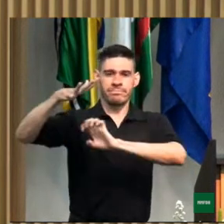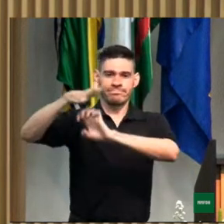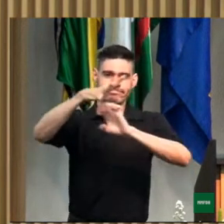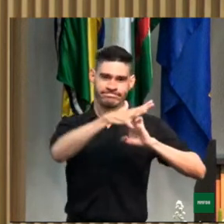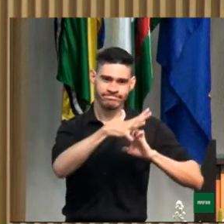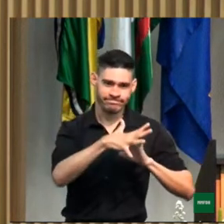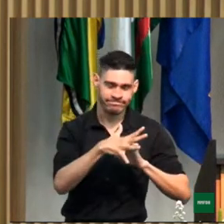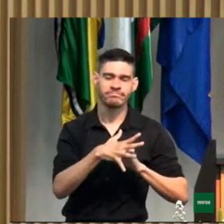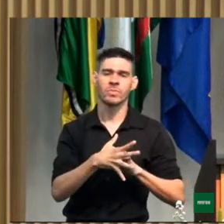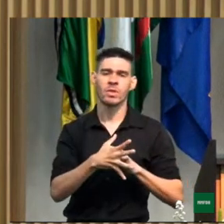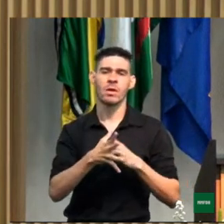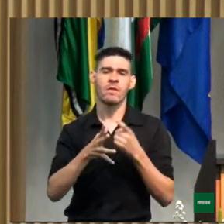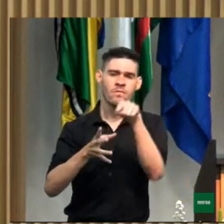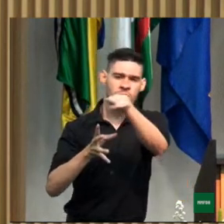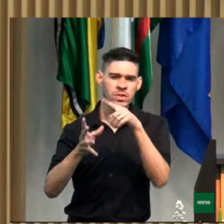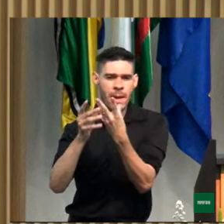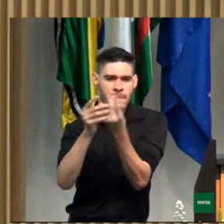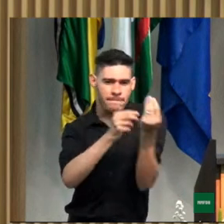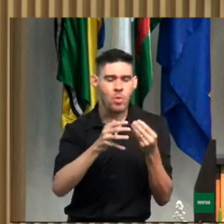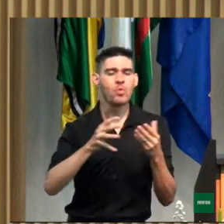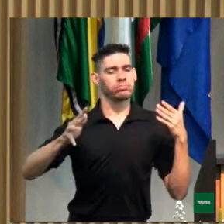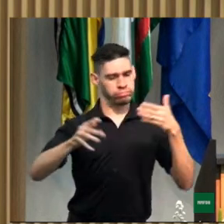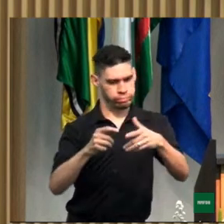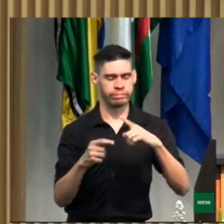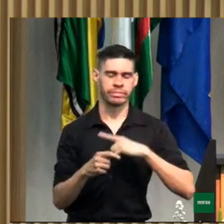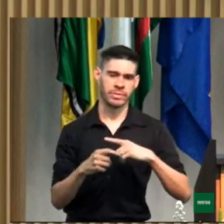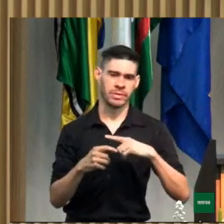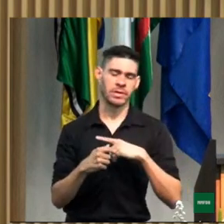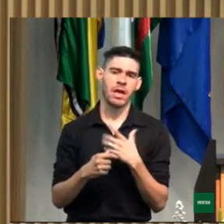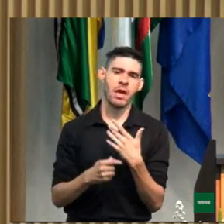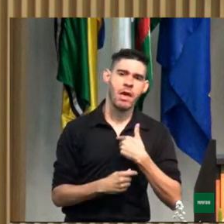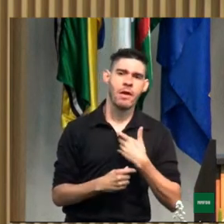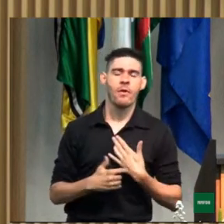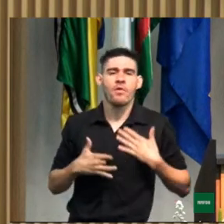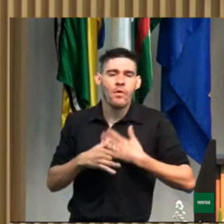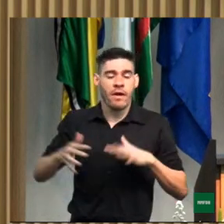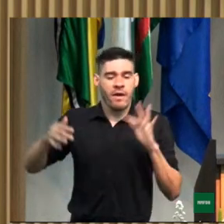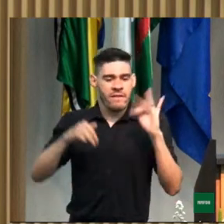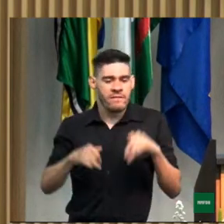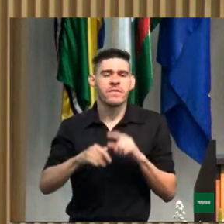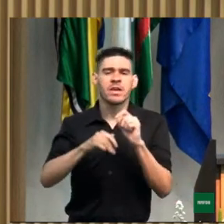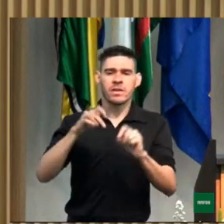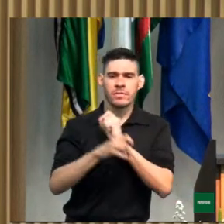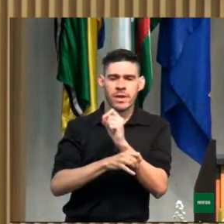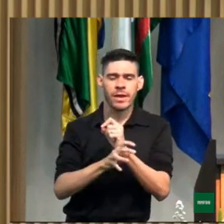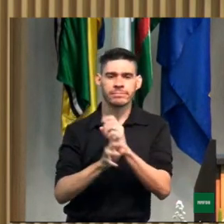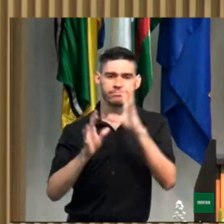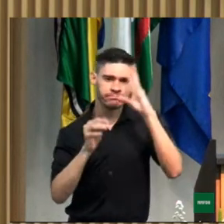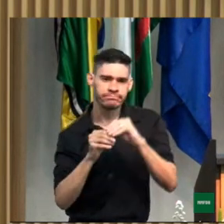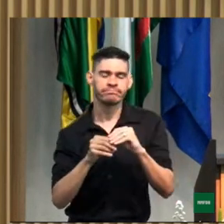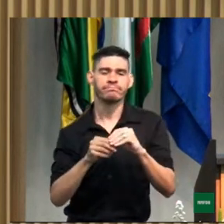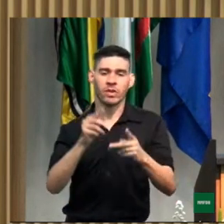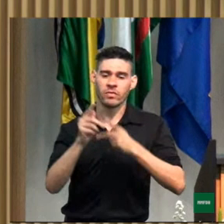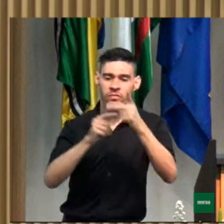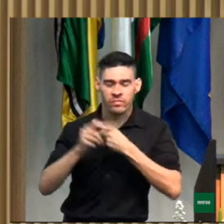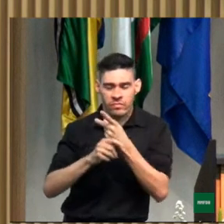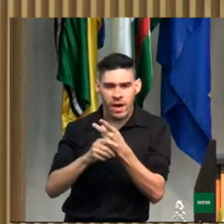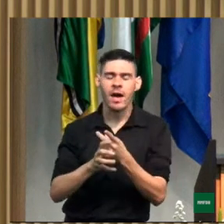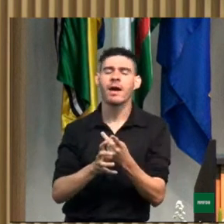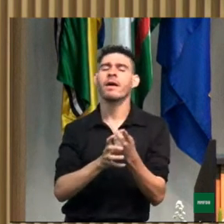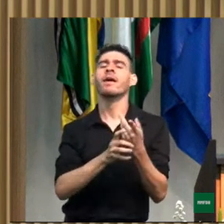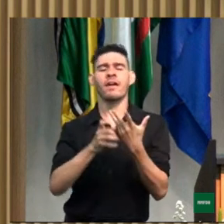estão participando. Eu queria só finalizar brevemente essa minha fala, dizendo: vamos conversar sobre